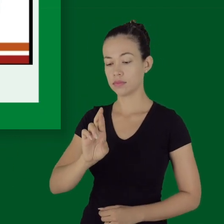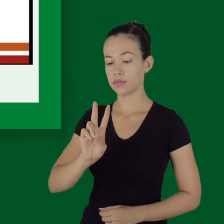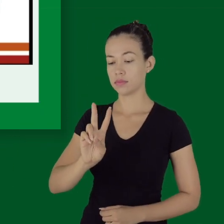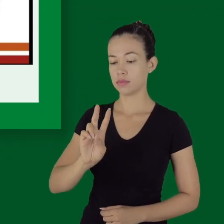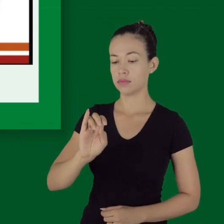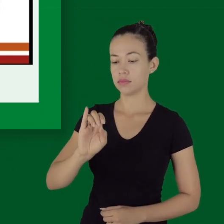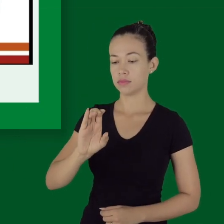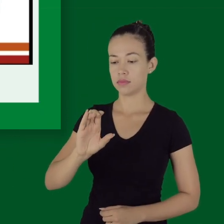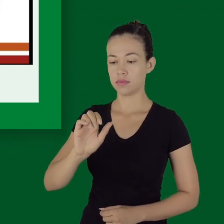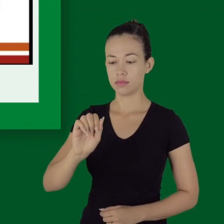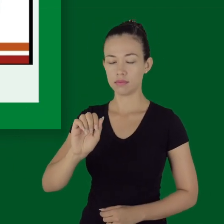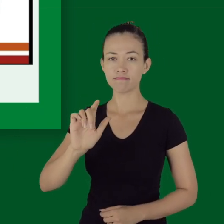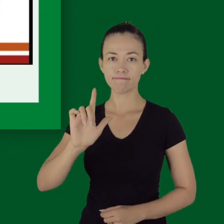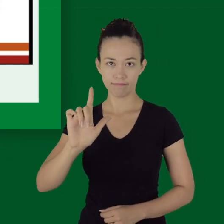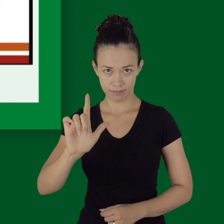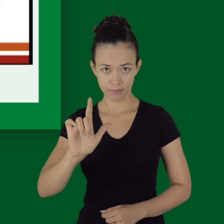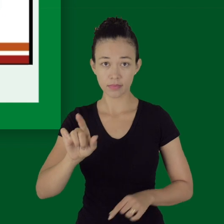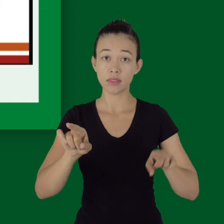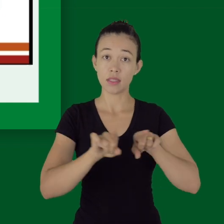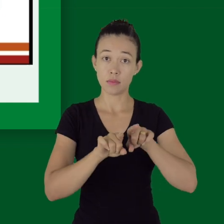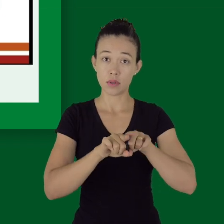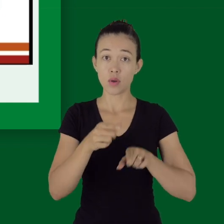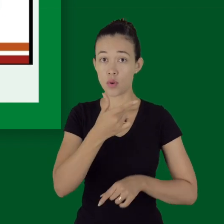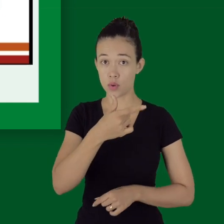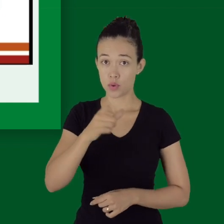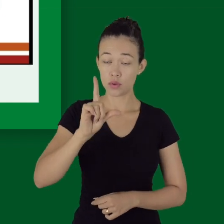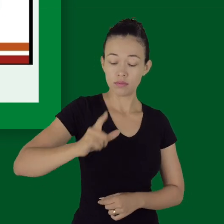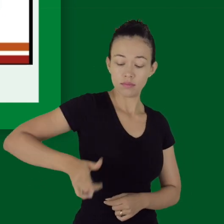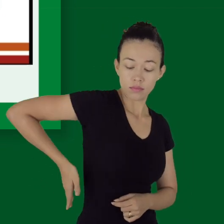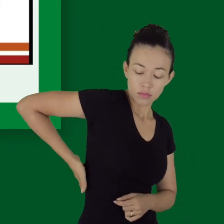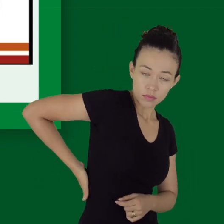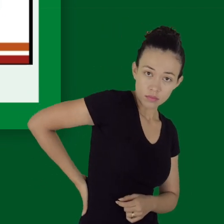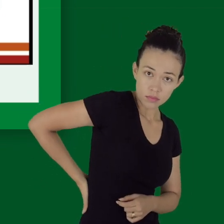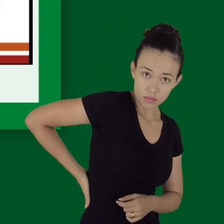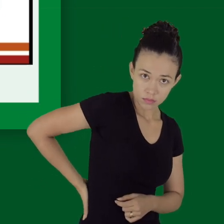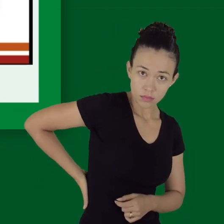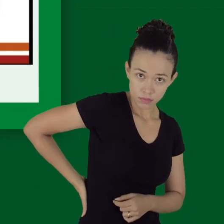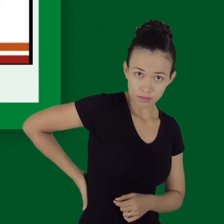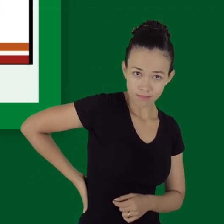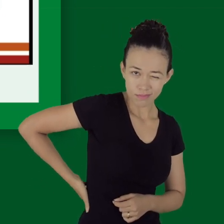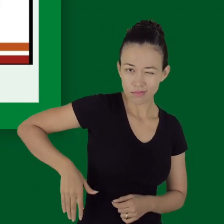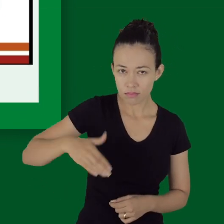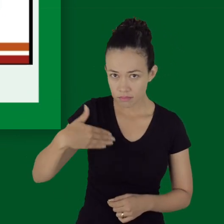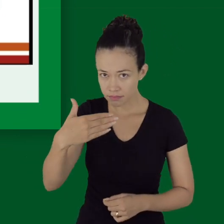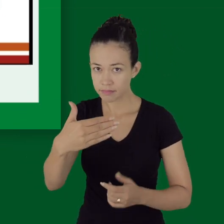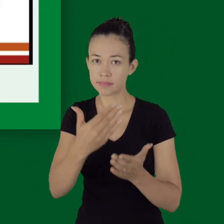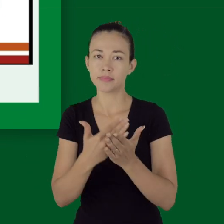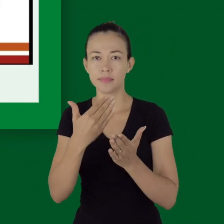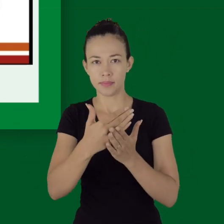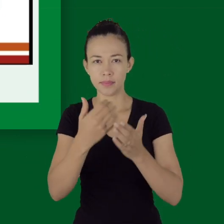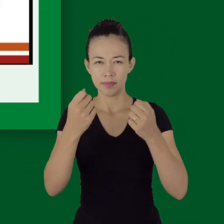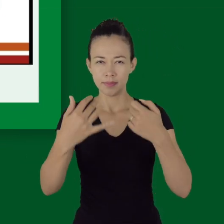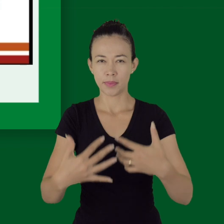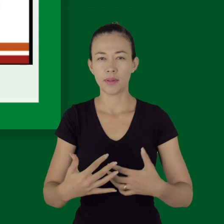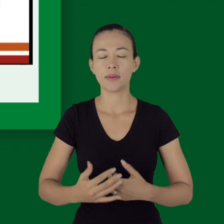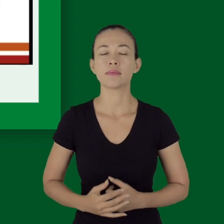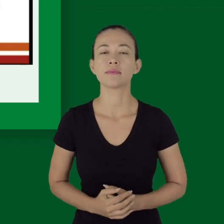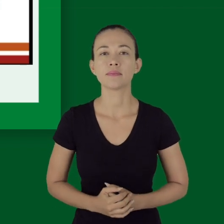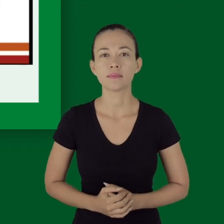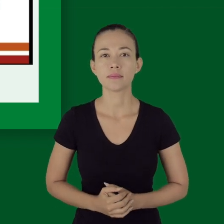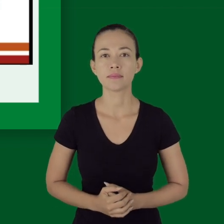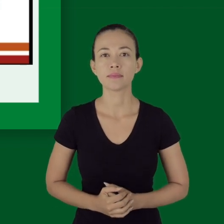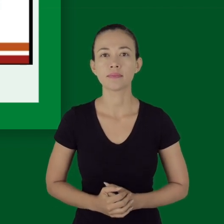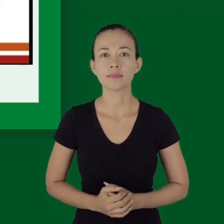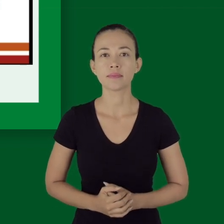pacientes, boa parte dos pacientes vítimas de TCE, traumatismo crânioencefálico, eles têm um TRM